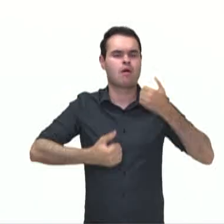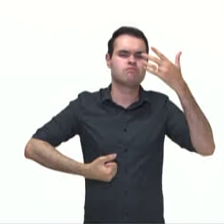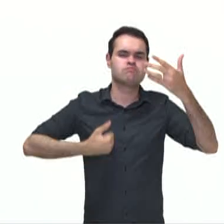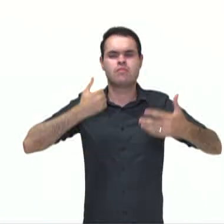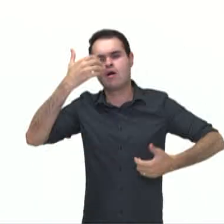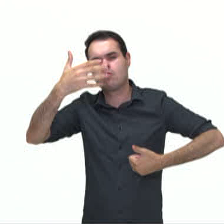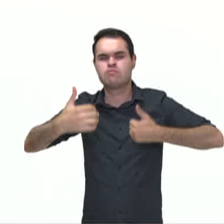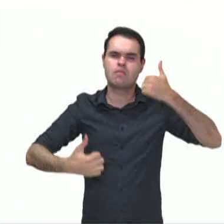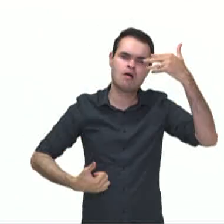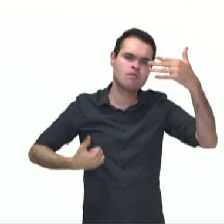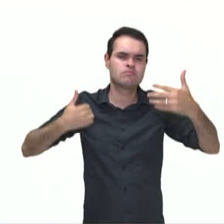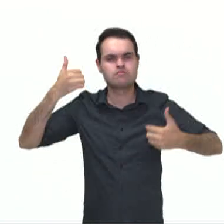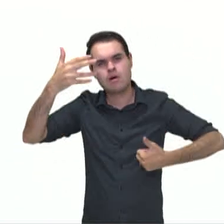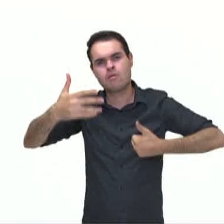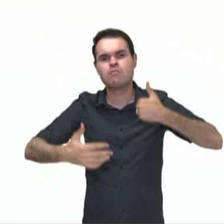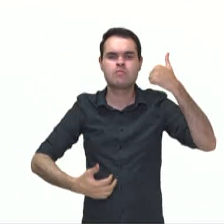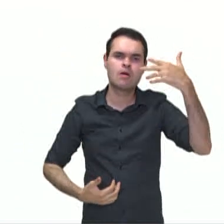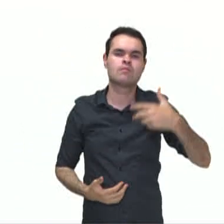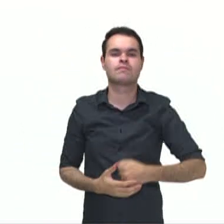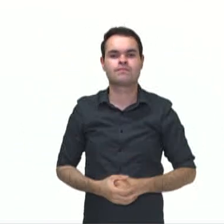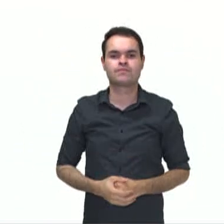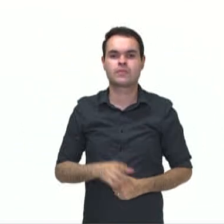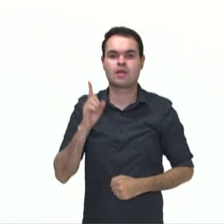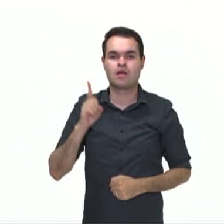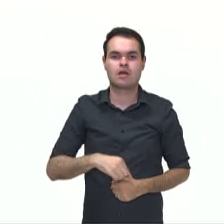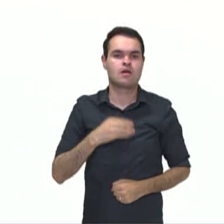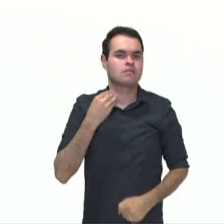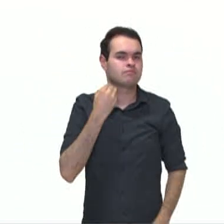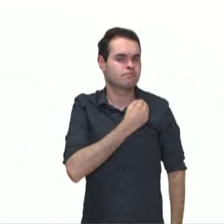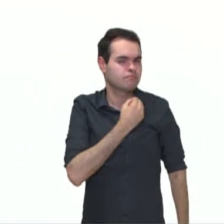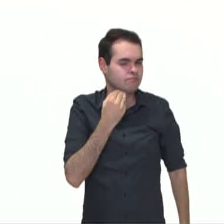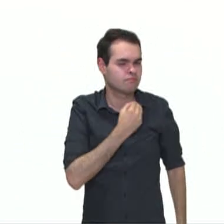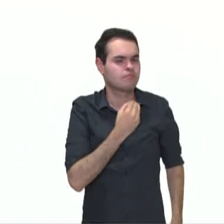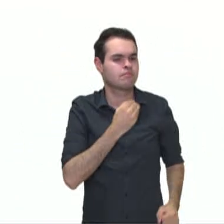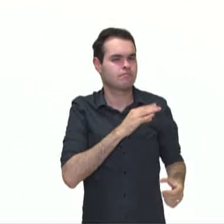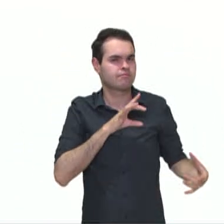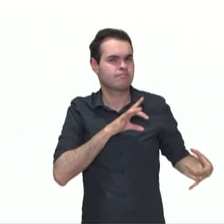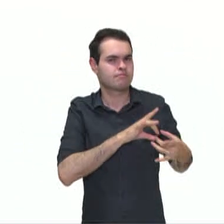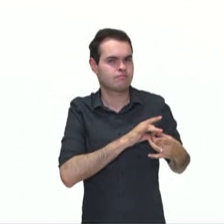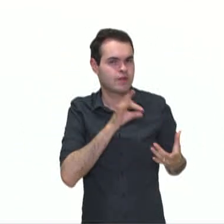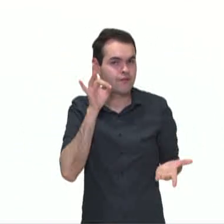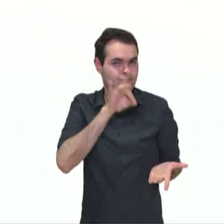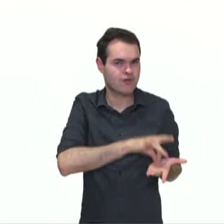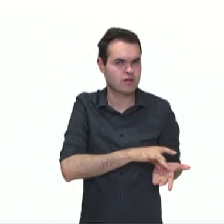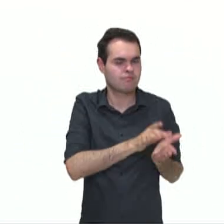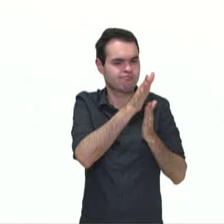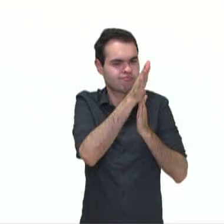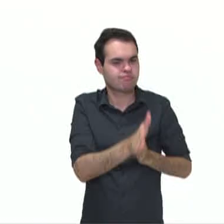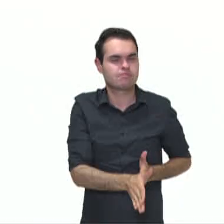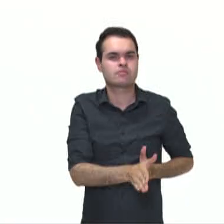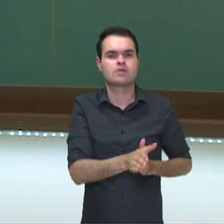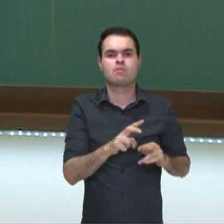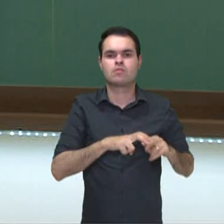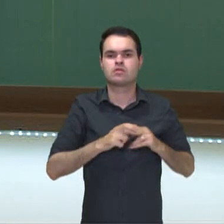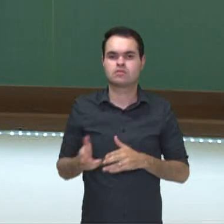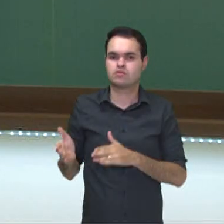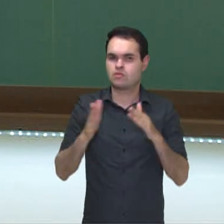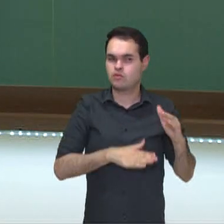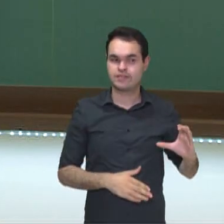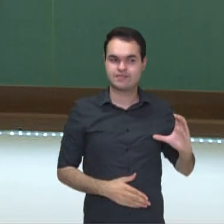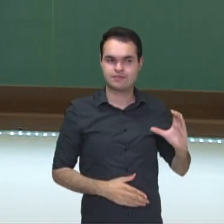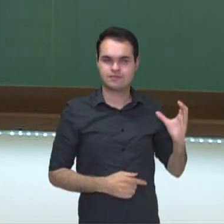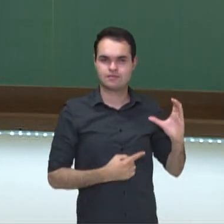eloquente, tendo em vista a persuasão compromissada com a verdade. Daí o caráter científico